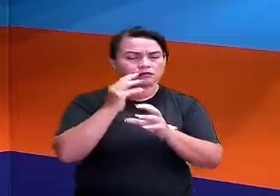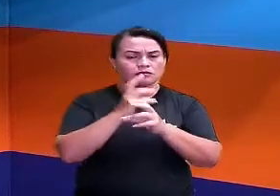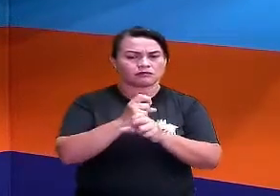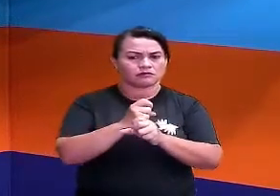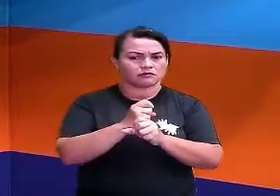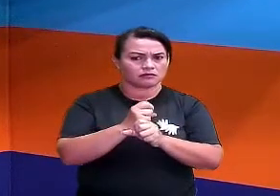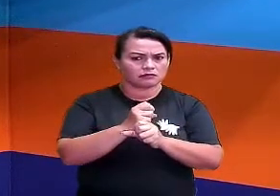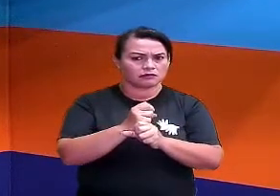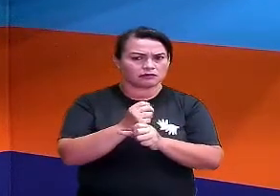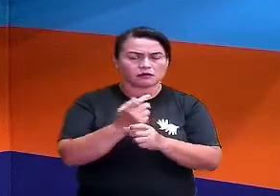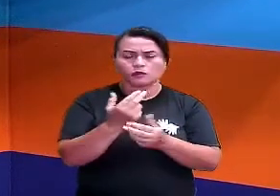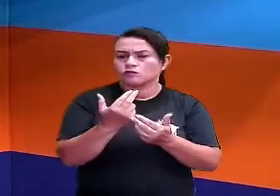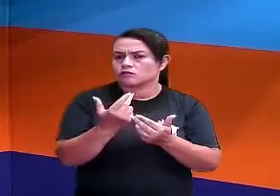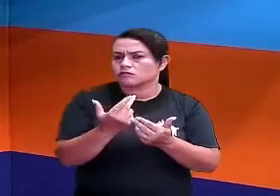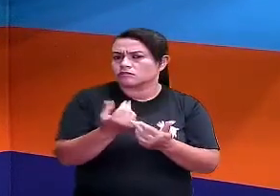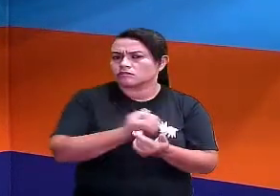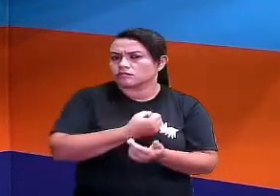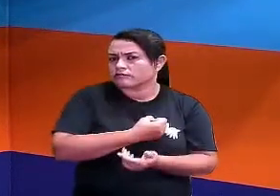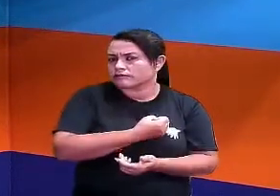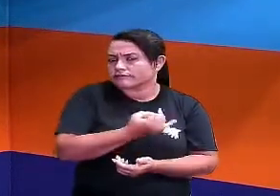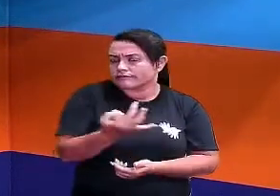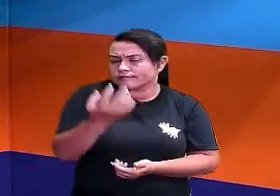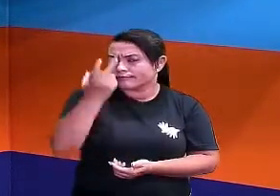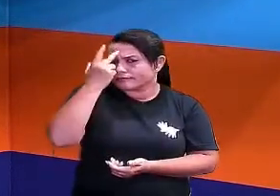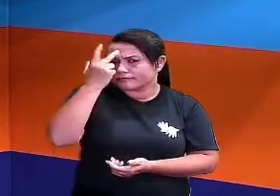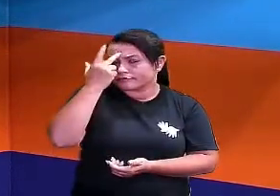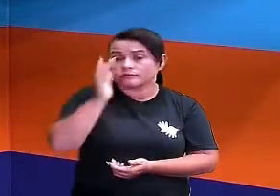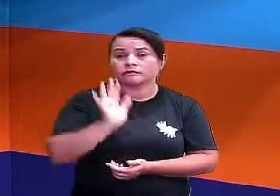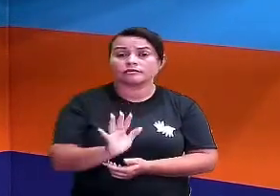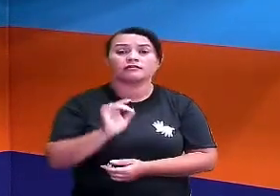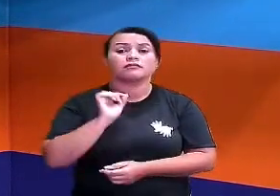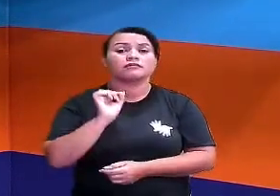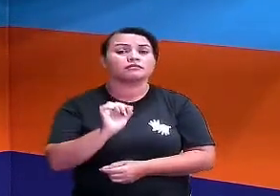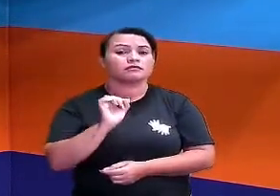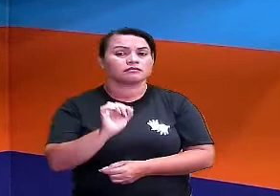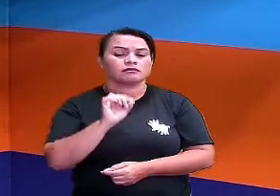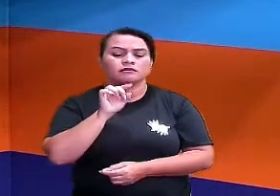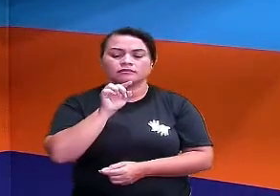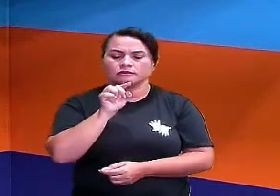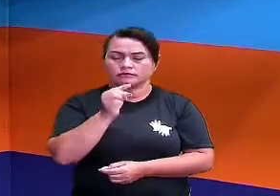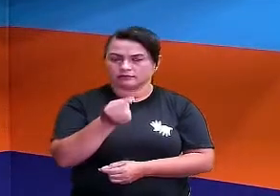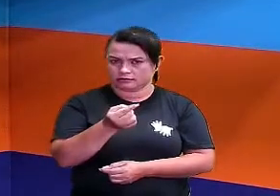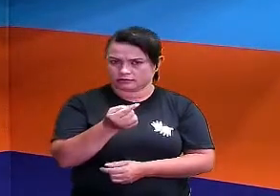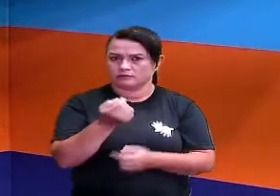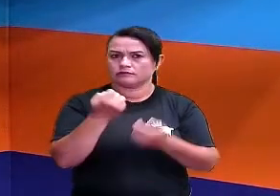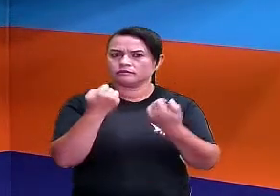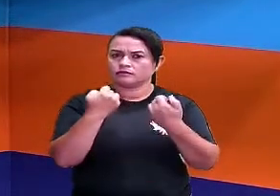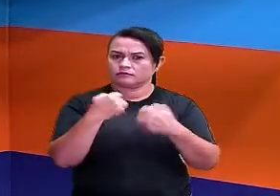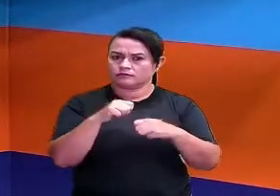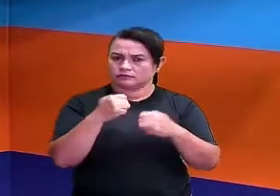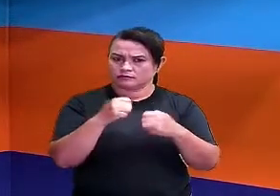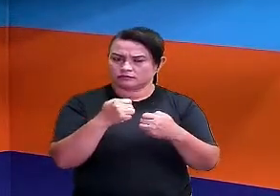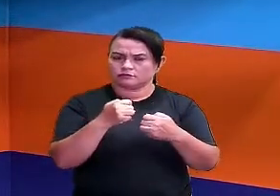fosse um número inteiro, tá? Mas a vírgula, eu preciso que esteja